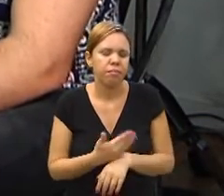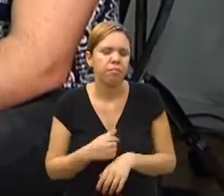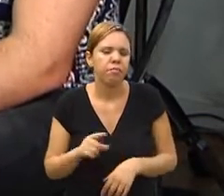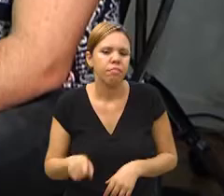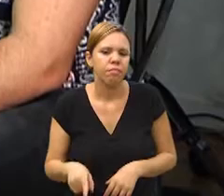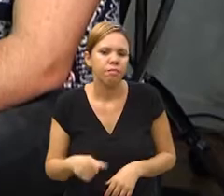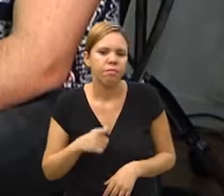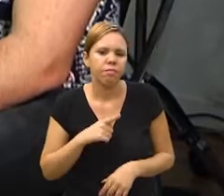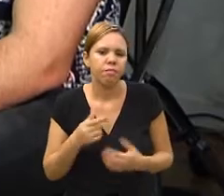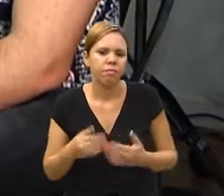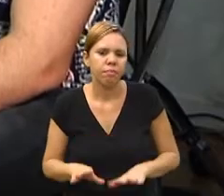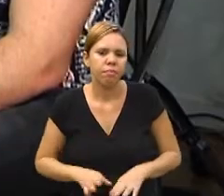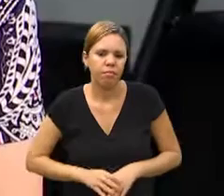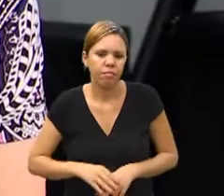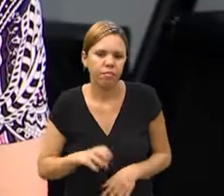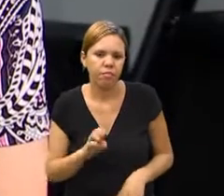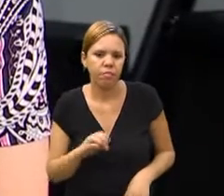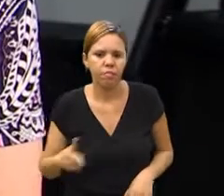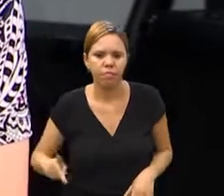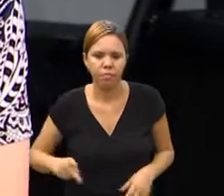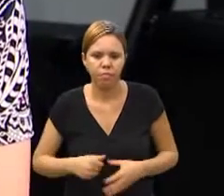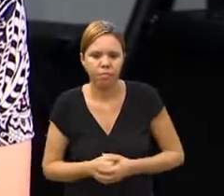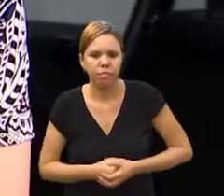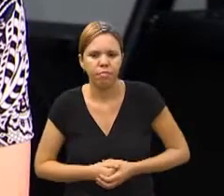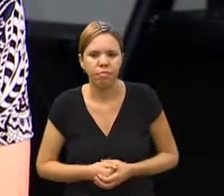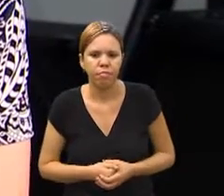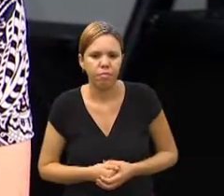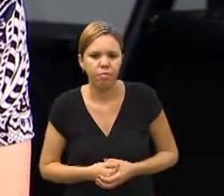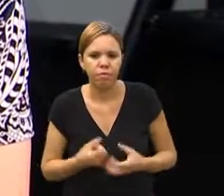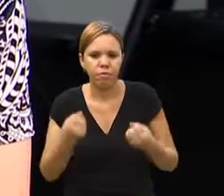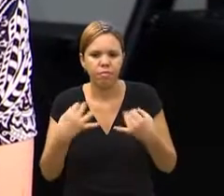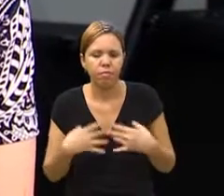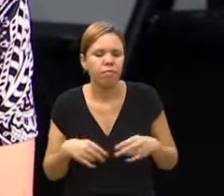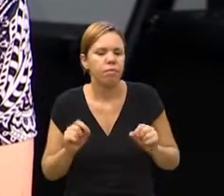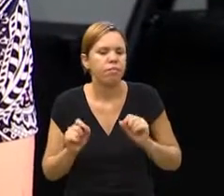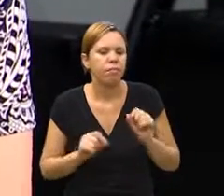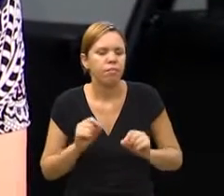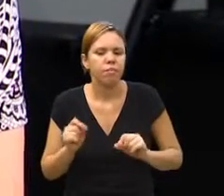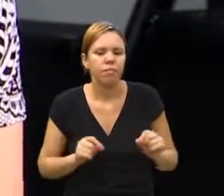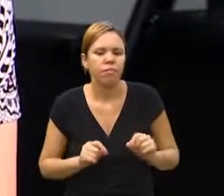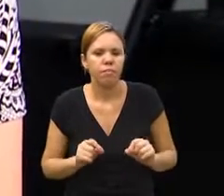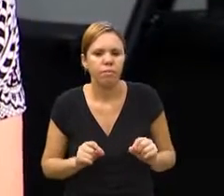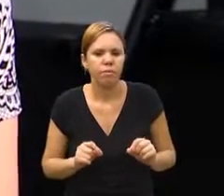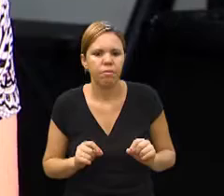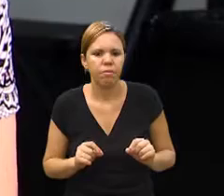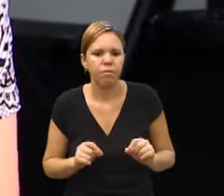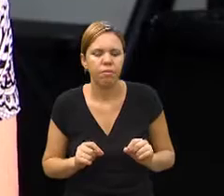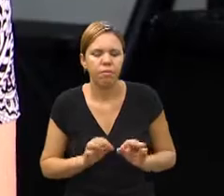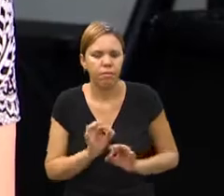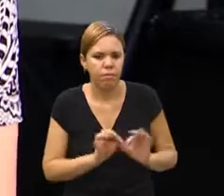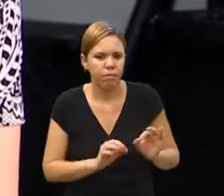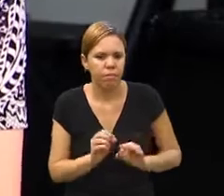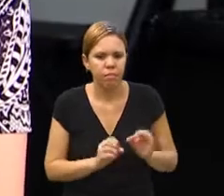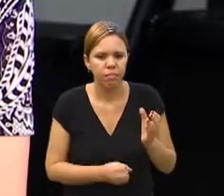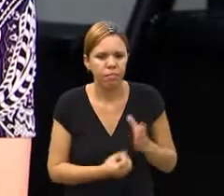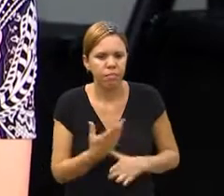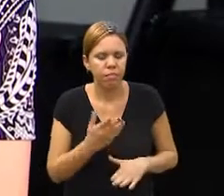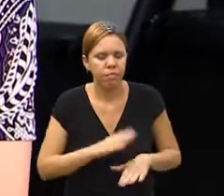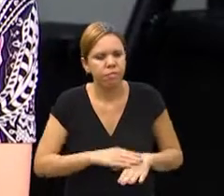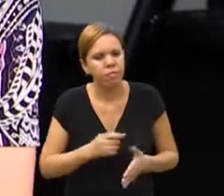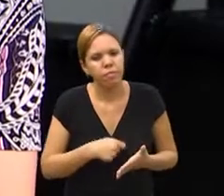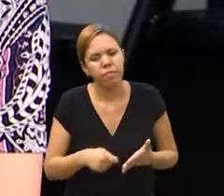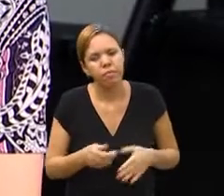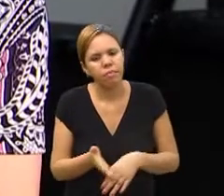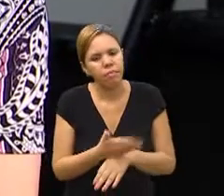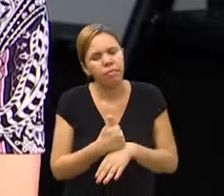tive um lançamento de um EP que contava com as pré-produções do